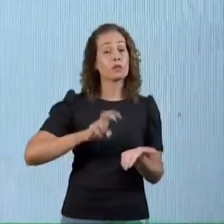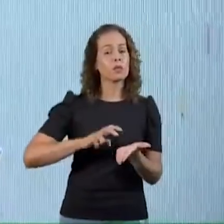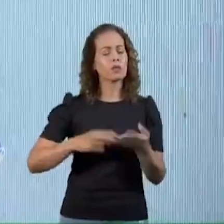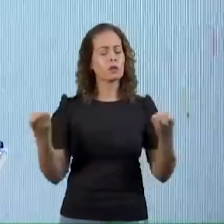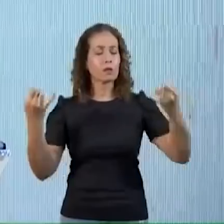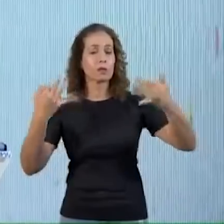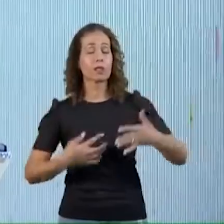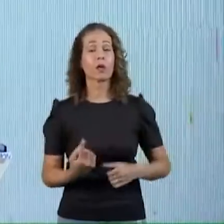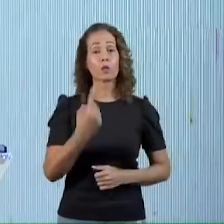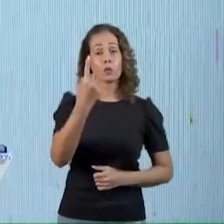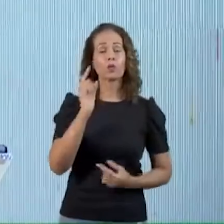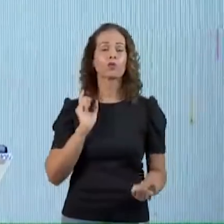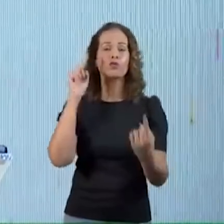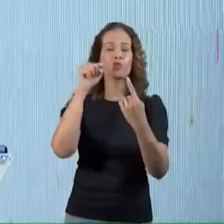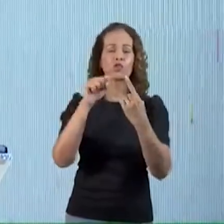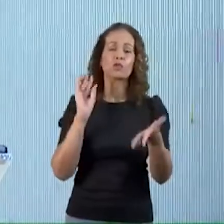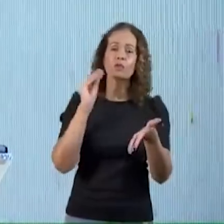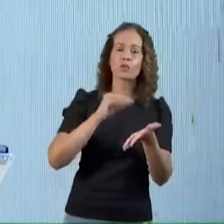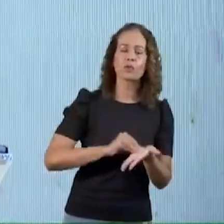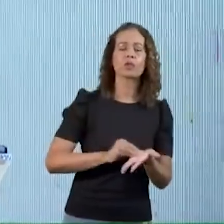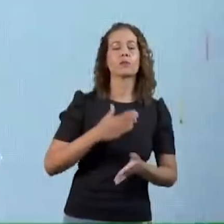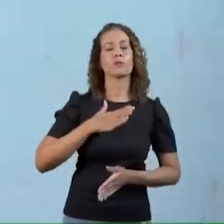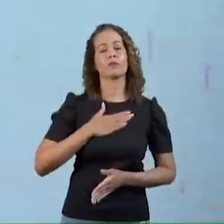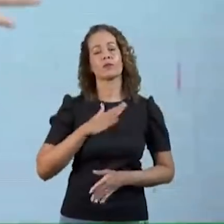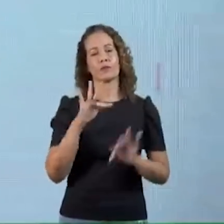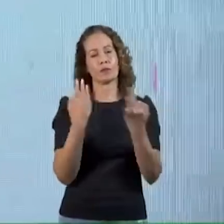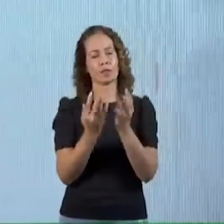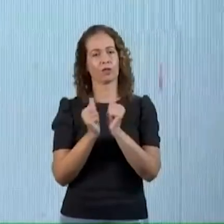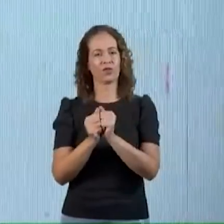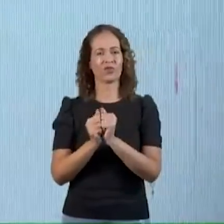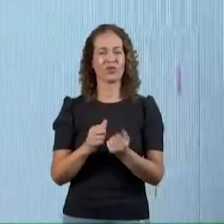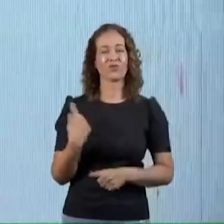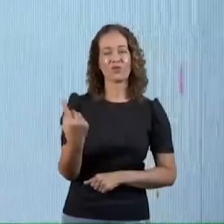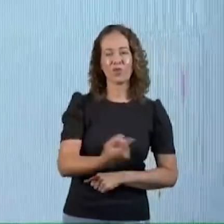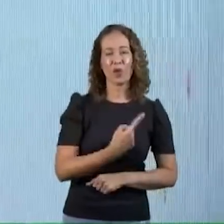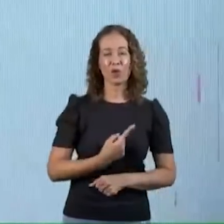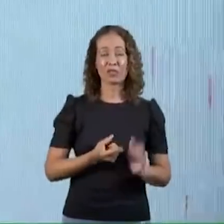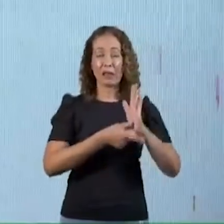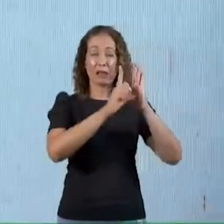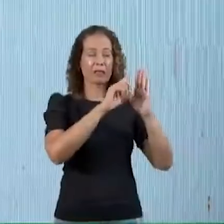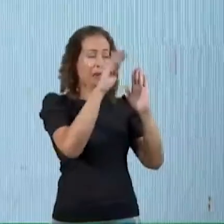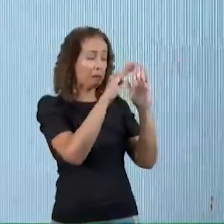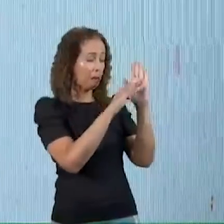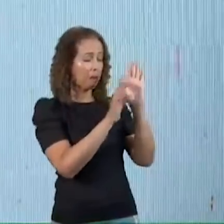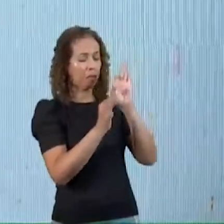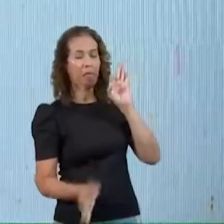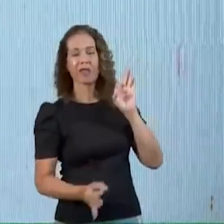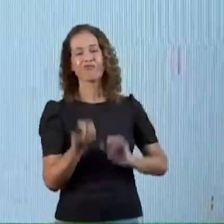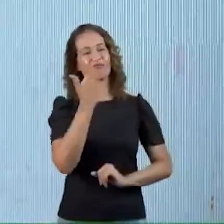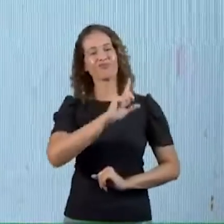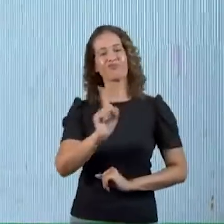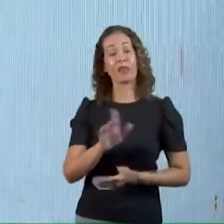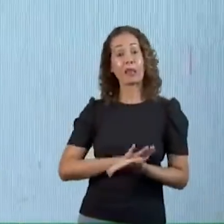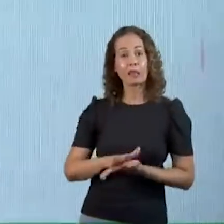dessa uma meta que eu coloquei com a minha família. Já que a gente viu que eu não conseguia cumprir nada, nós colocamos uma meta só: